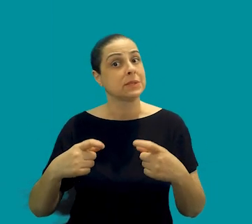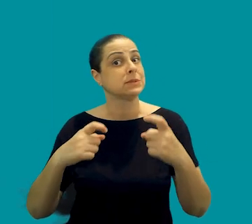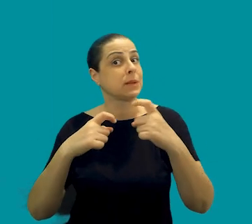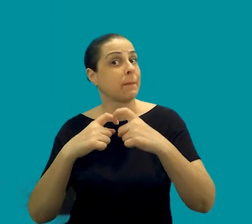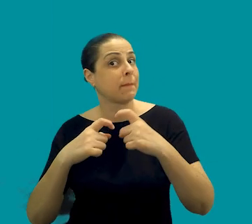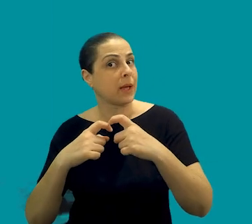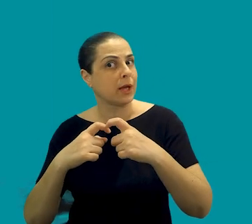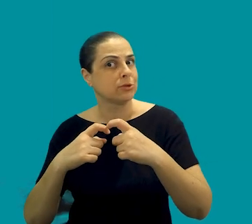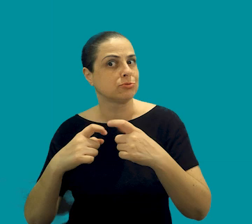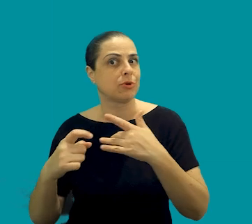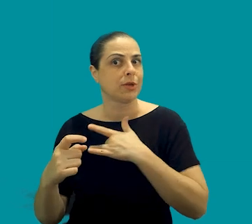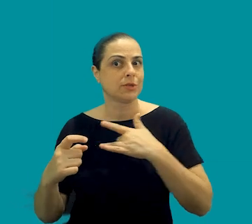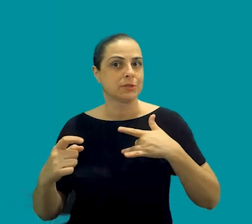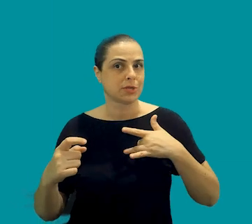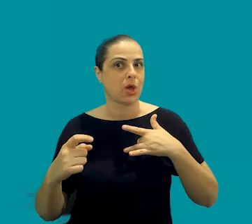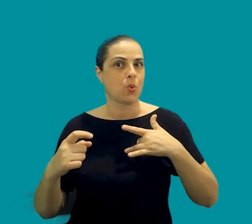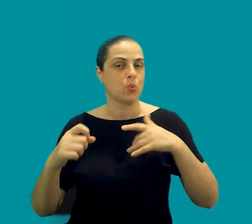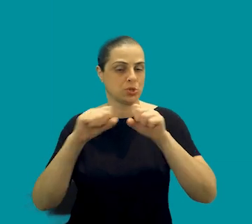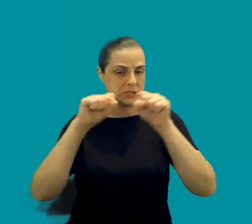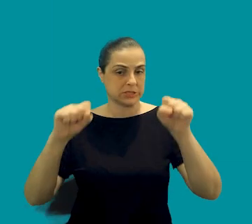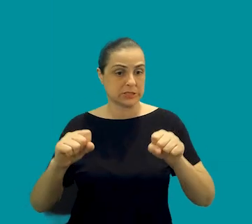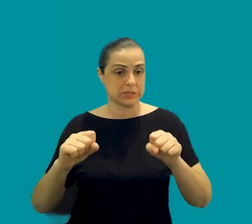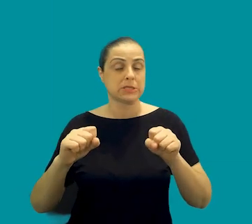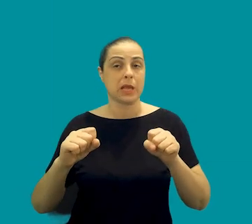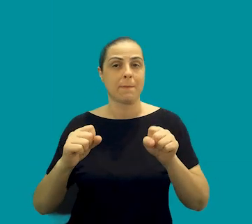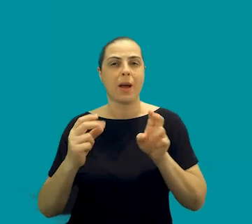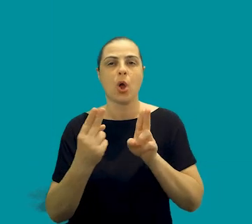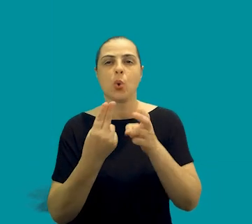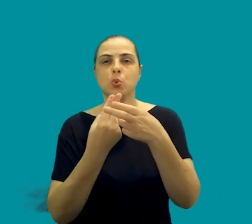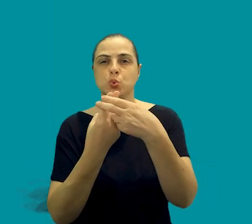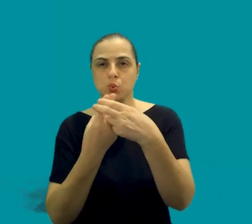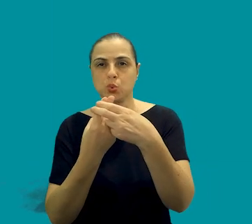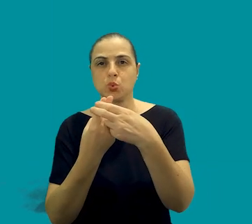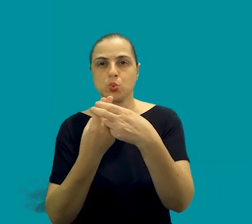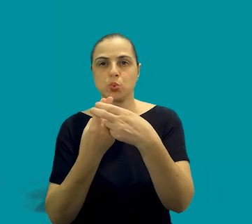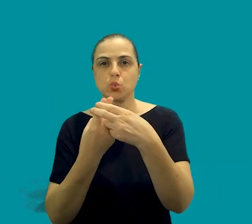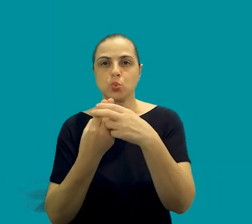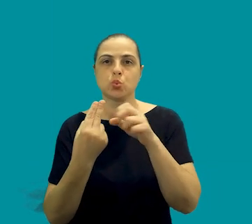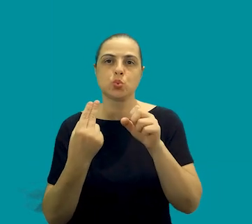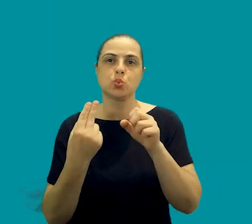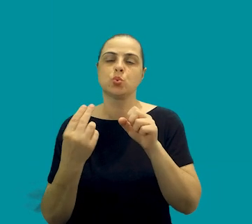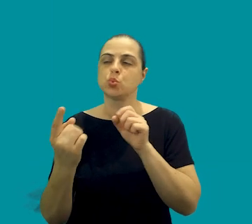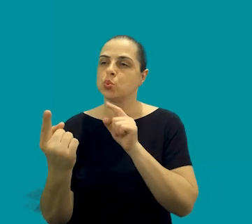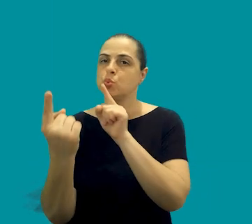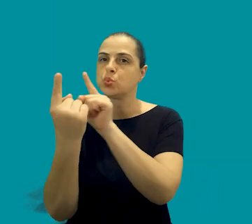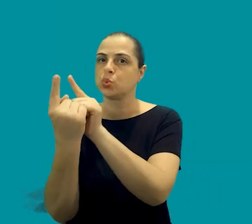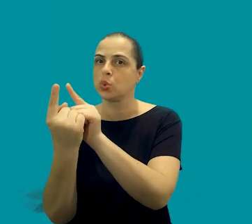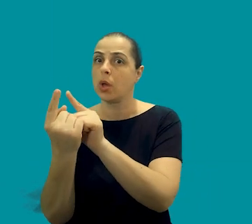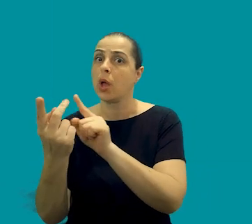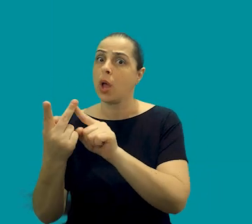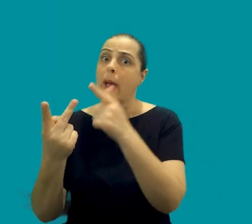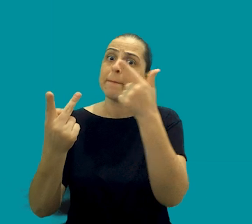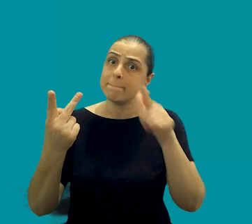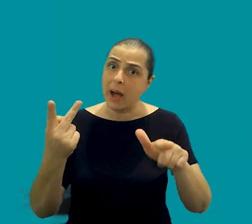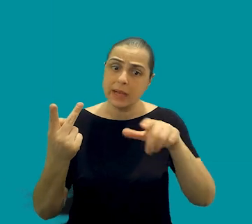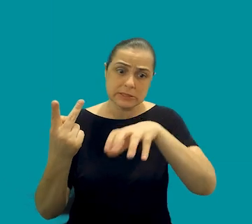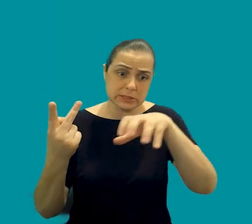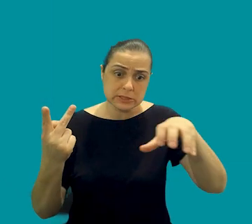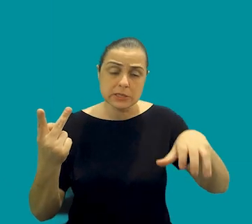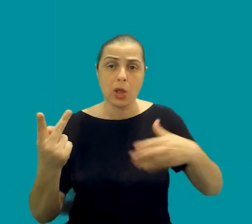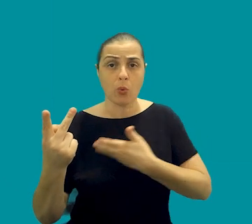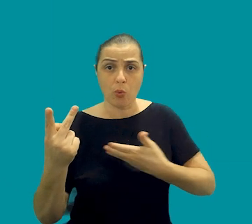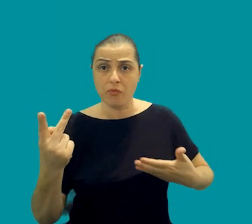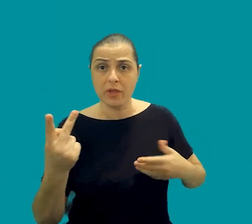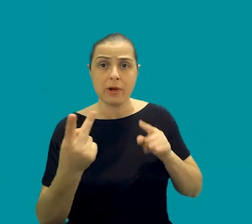uma organização mental, emocional, ele é atendido por outros sistemas, né? Outras instituições como CRAS,